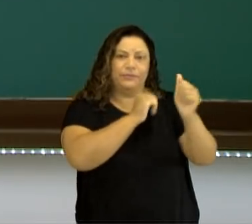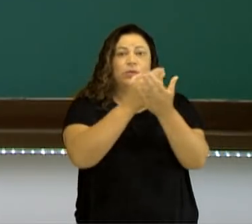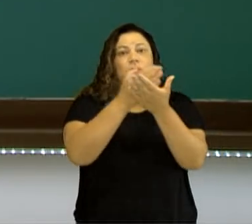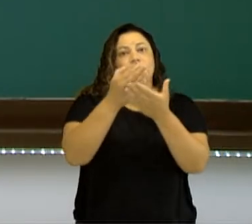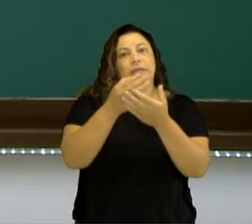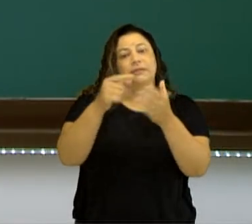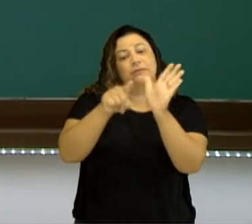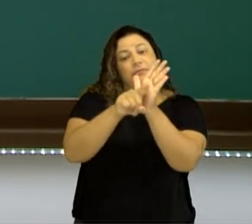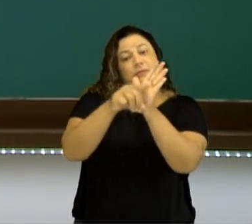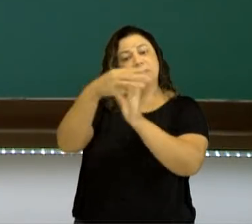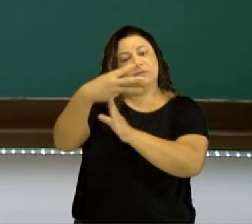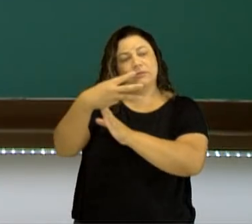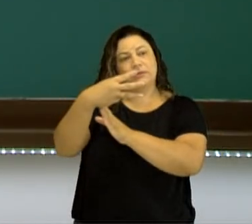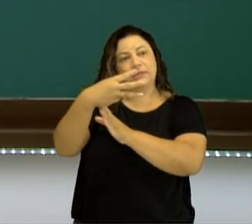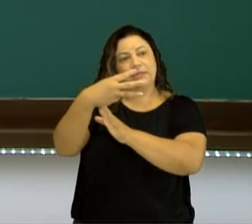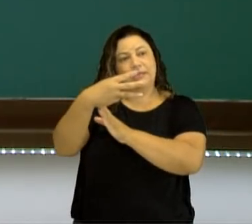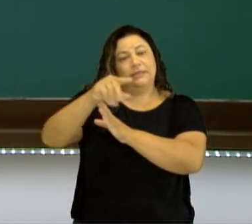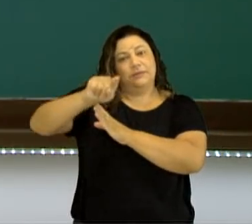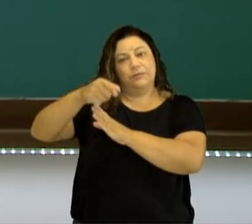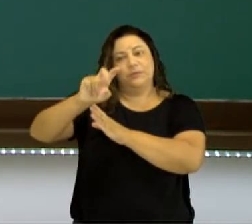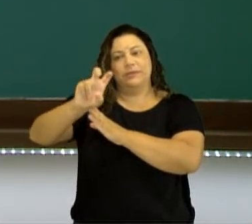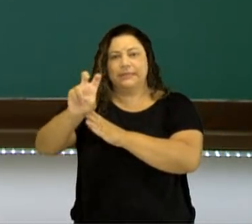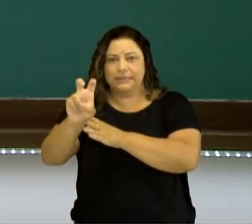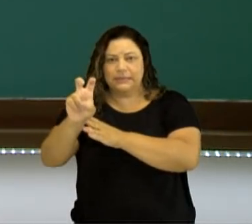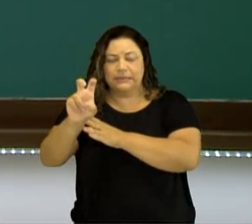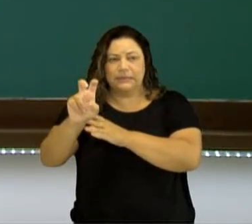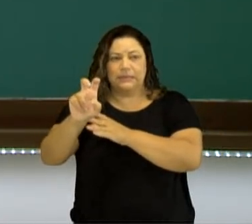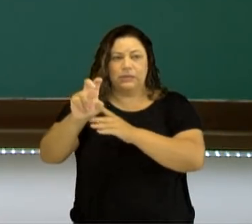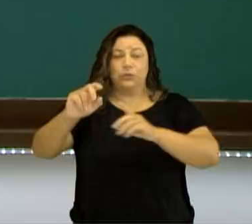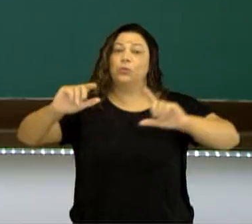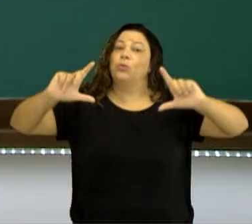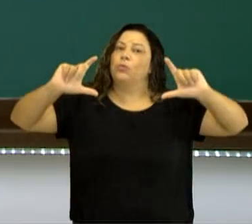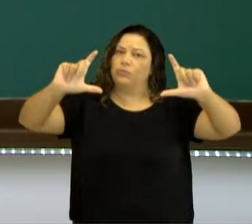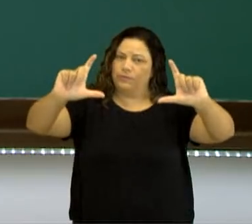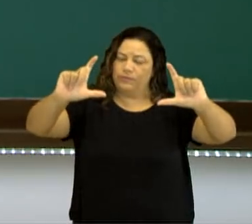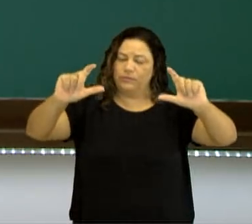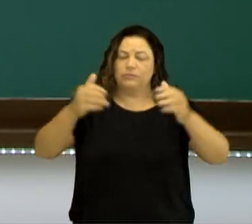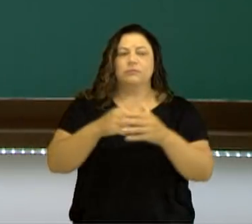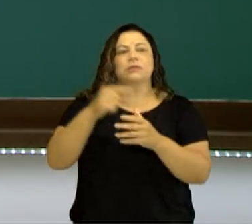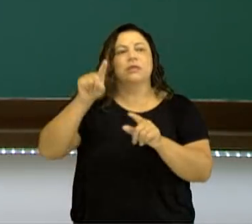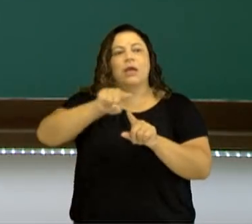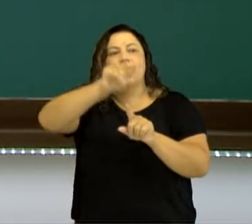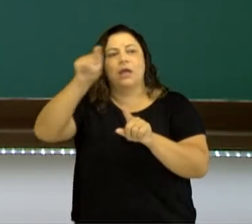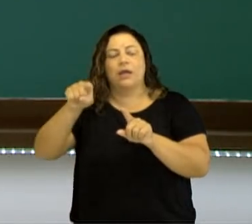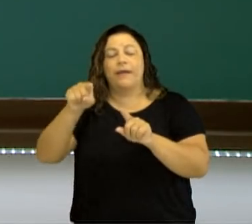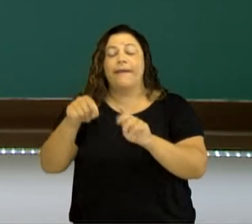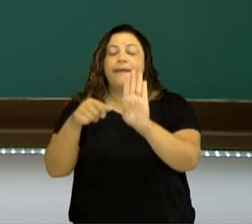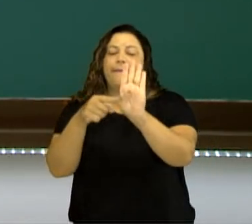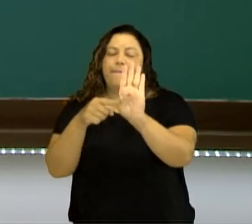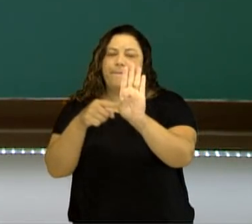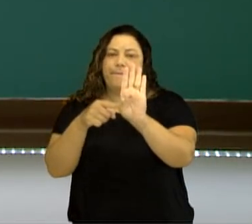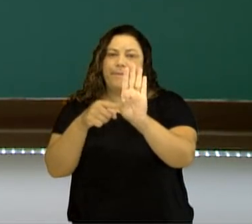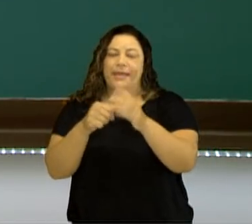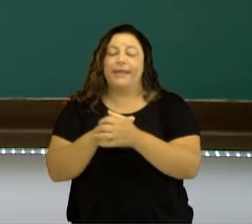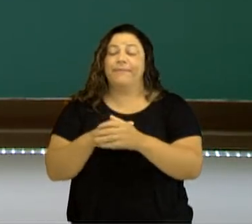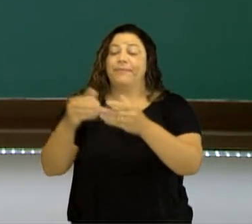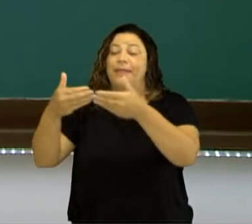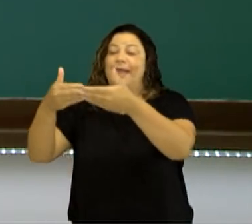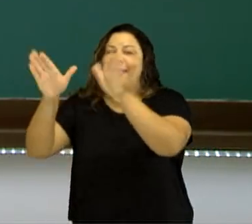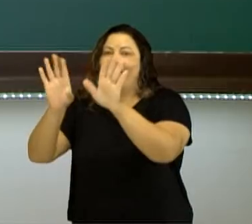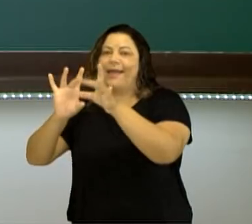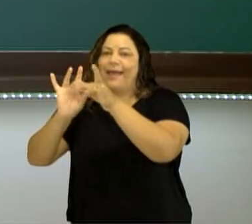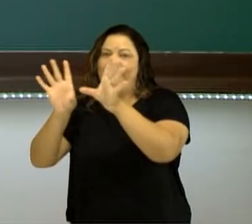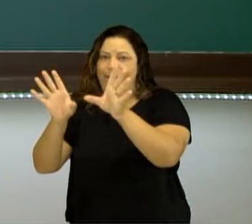no 5, fechado nas duas extremidades. E o intervalo B, do 2 até o 9, aberto nas duas